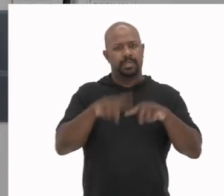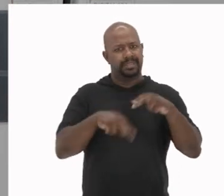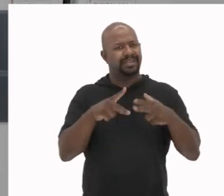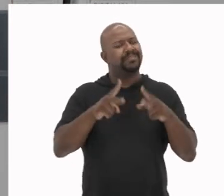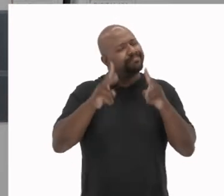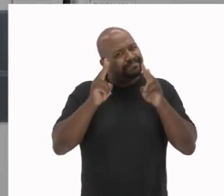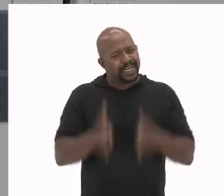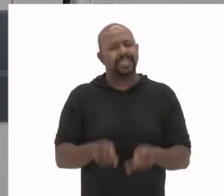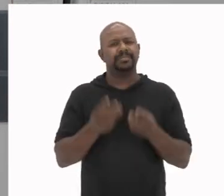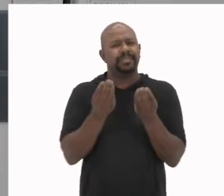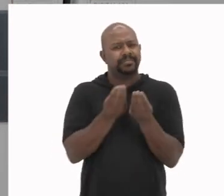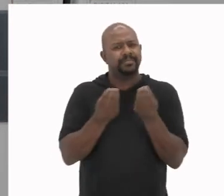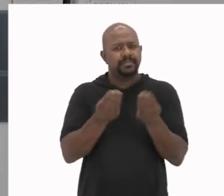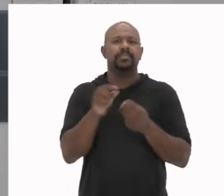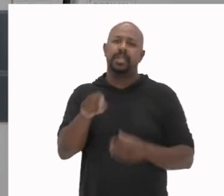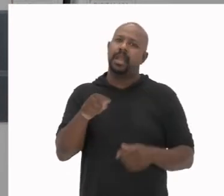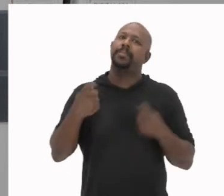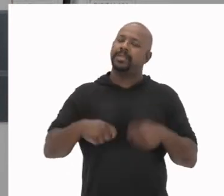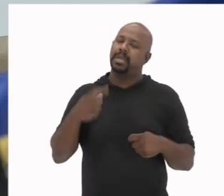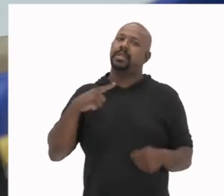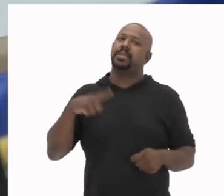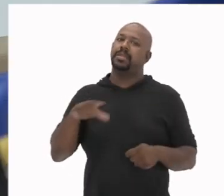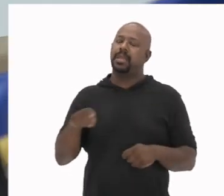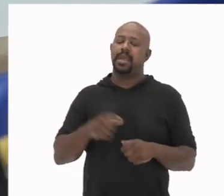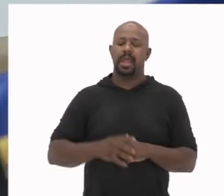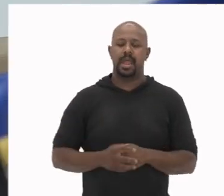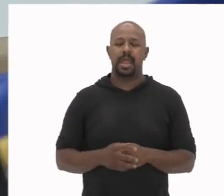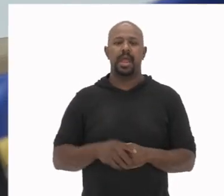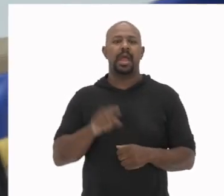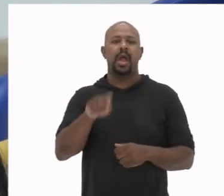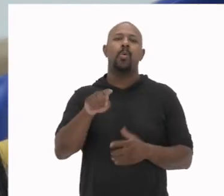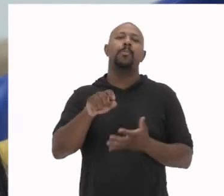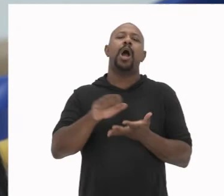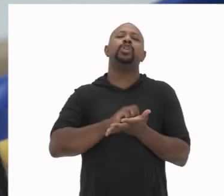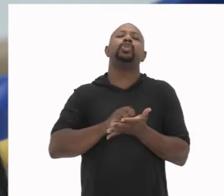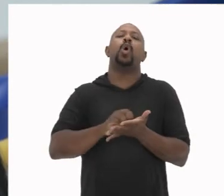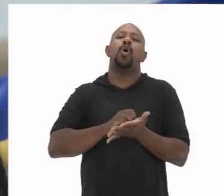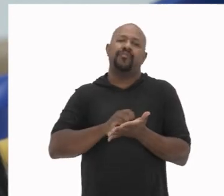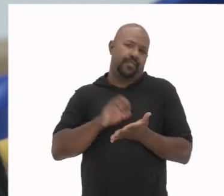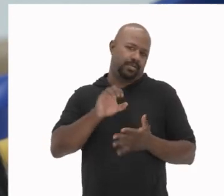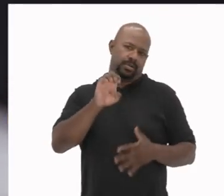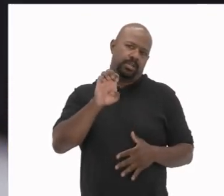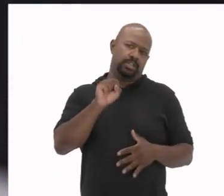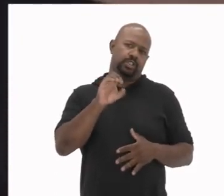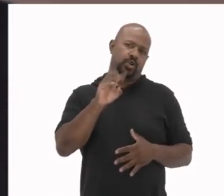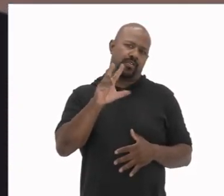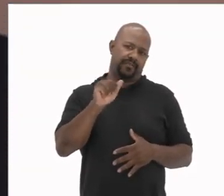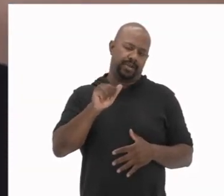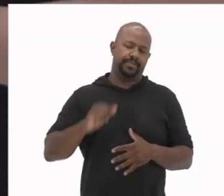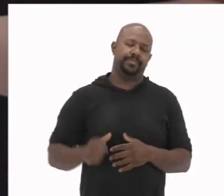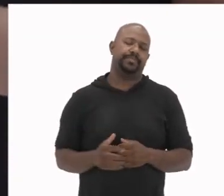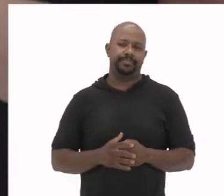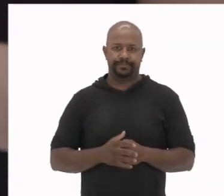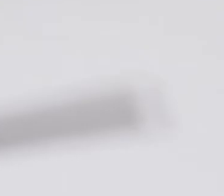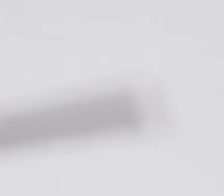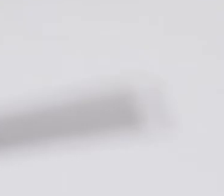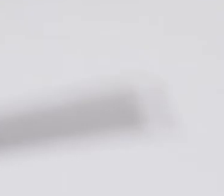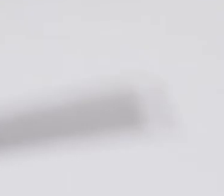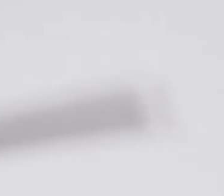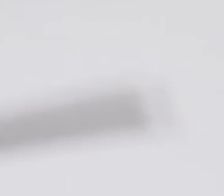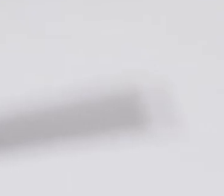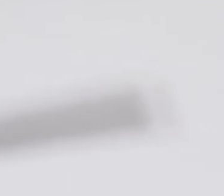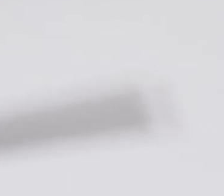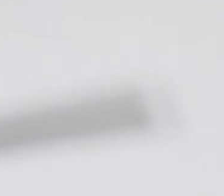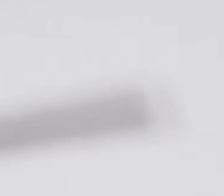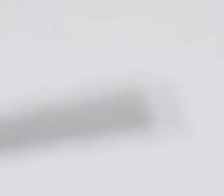material, será a mesma consistência que a trincha tem que ter. Isso aqui é uma escova. Uma